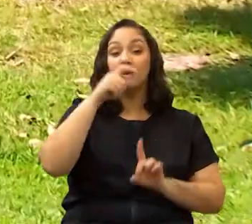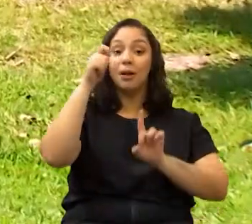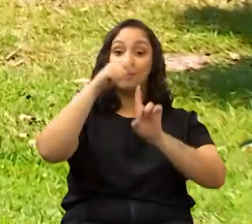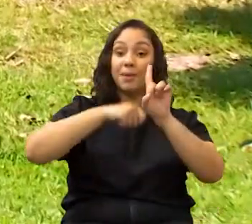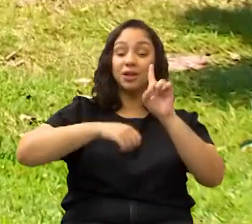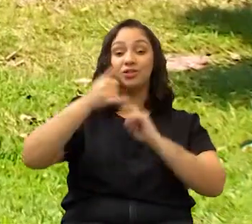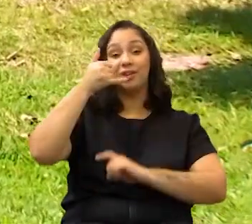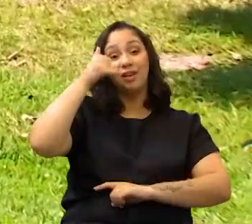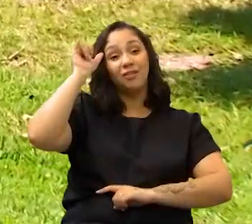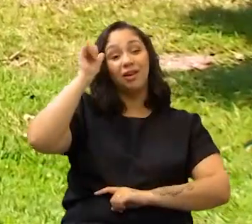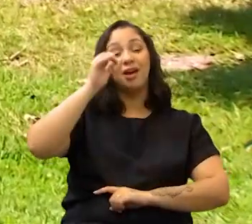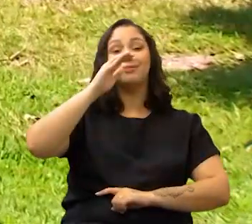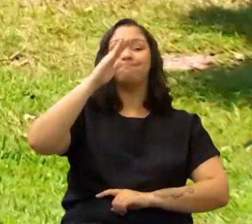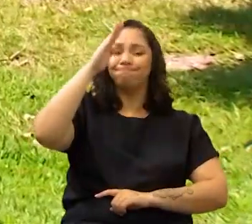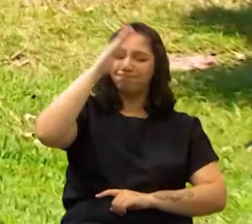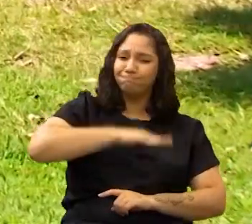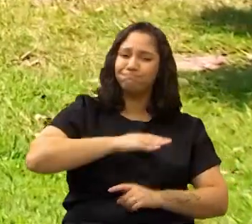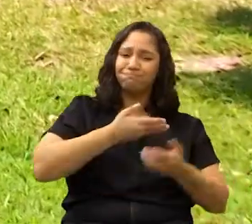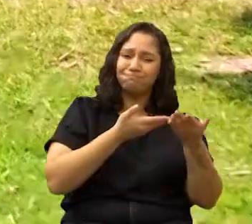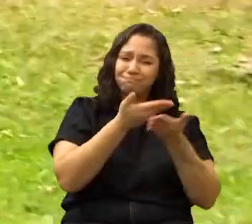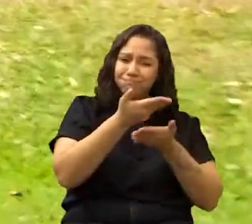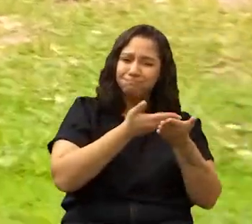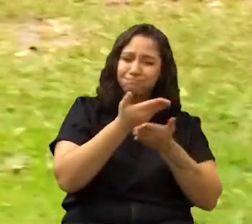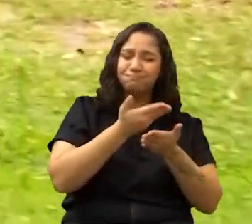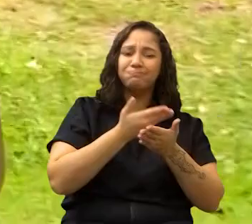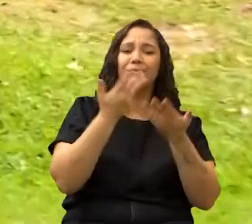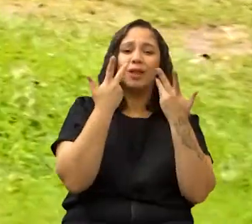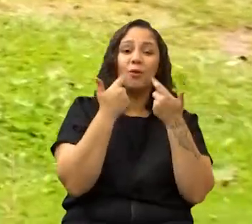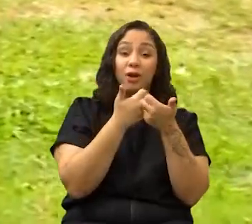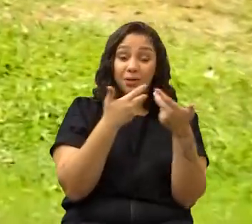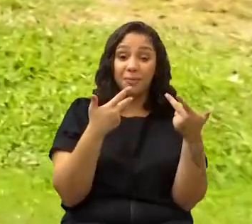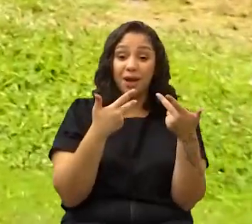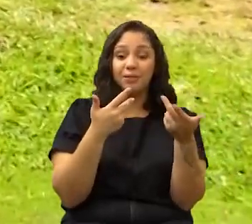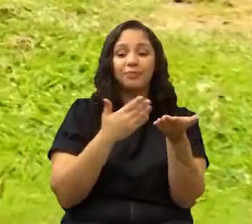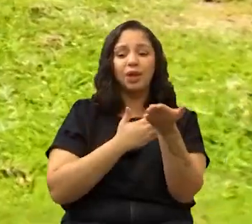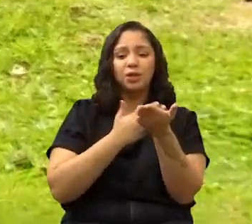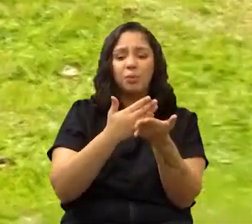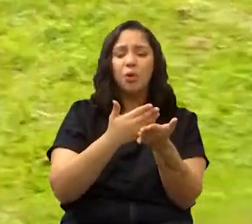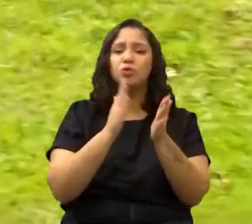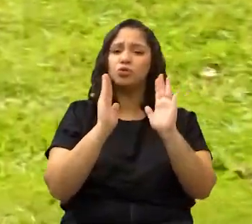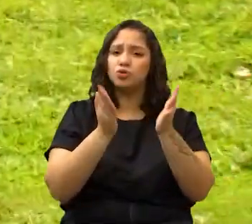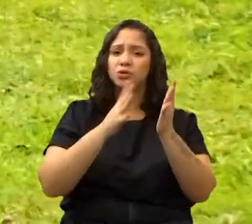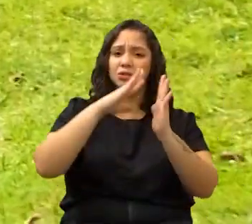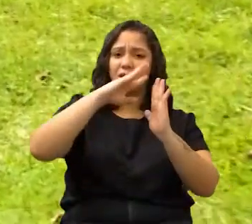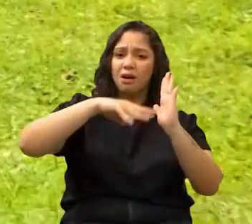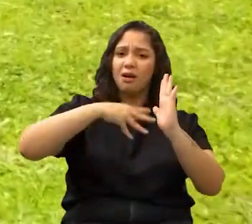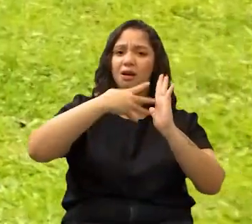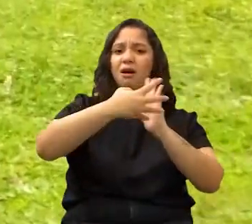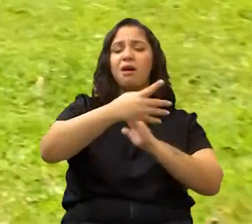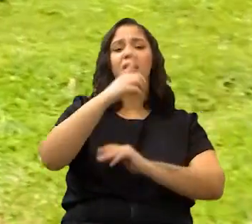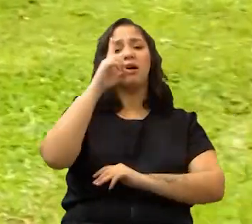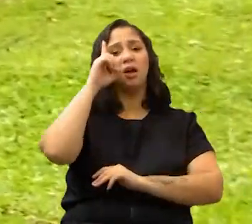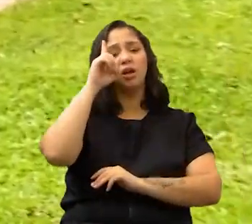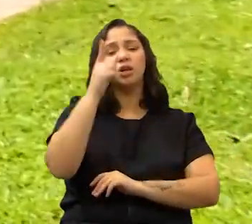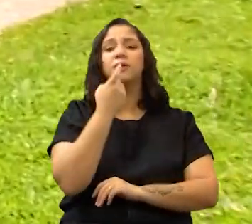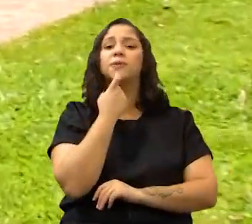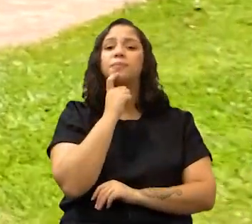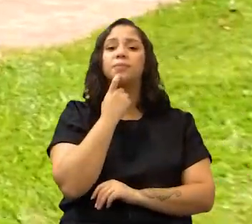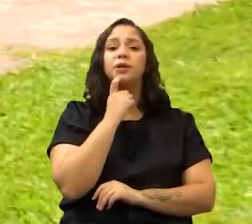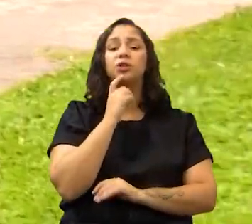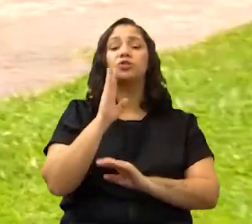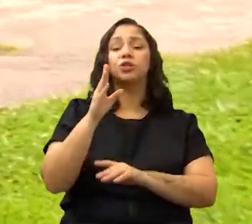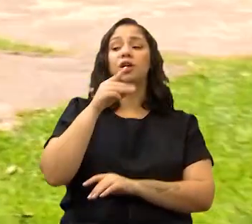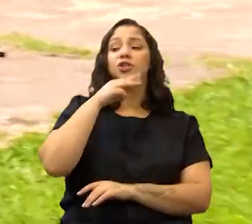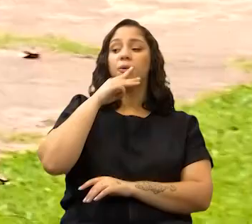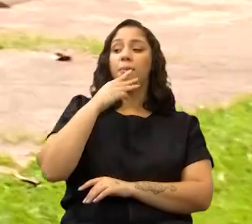prevenção contra a crueldade animal. Essa iniciativa já faz parte do calendário de Campinas desde março de